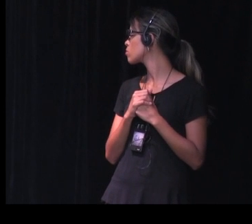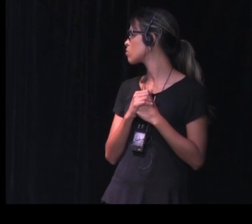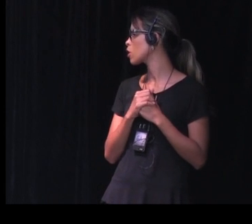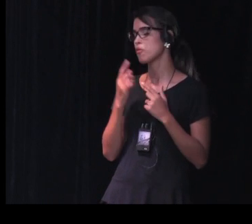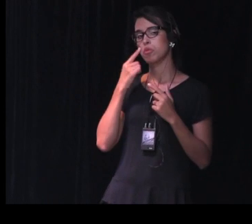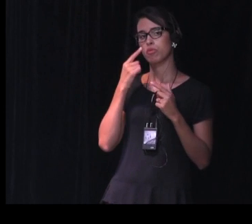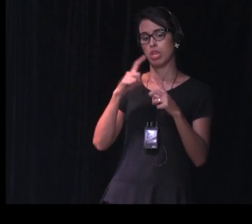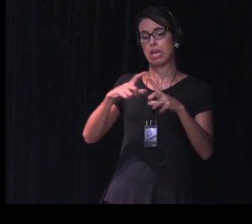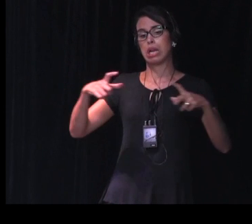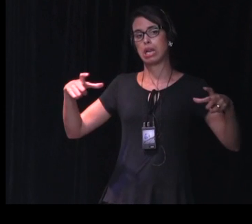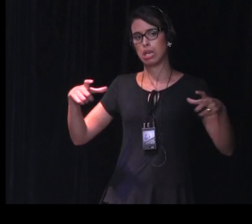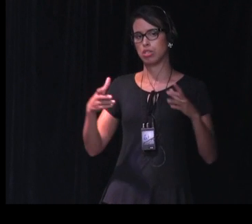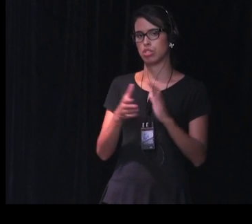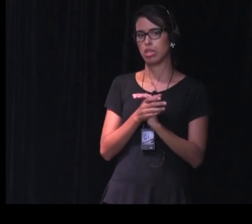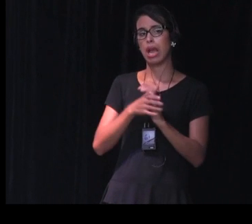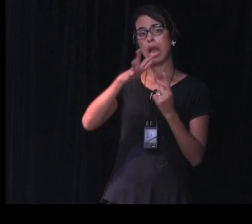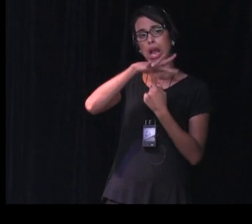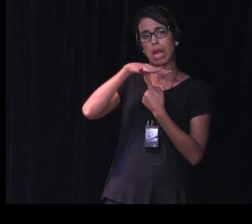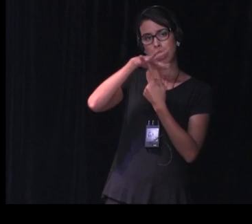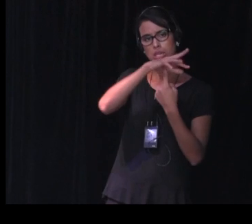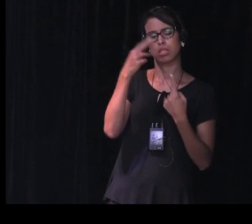e esse plano, esse tamanho da Quinta.